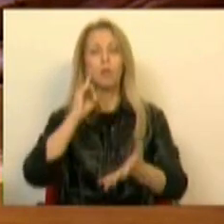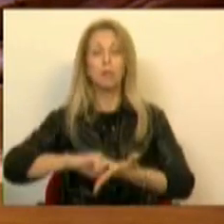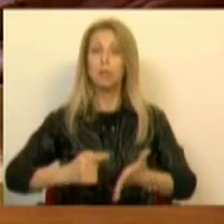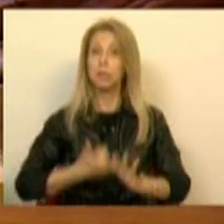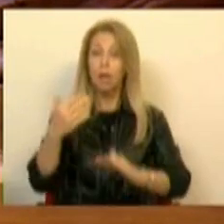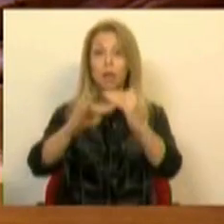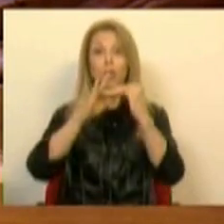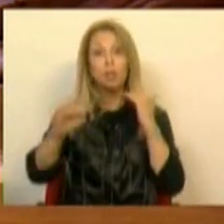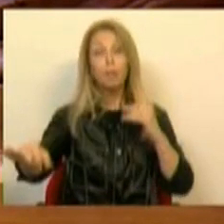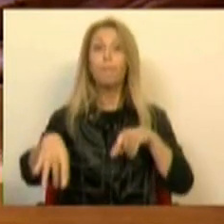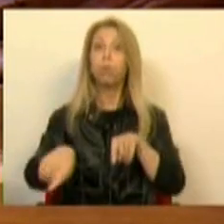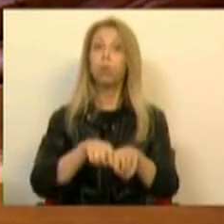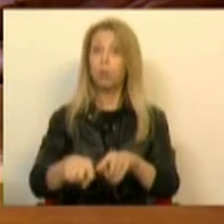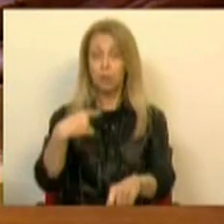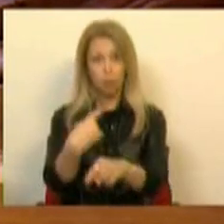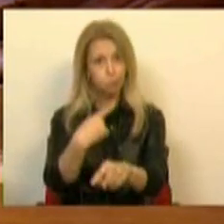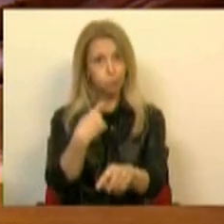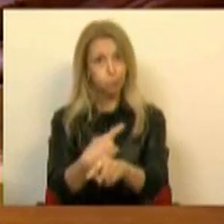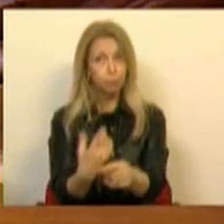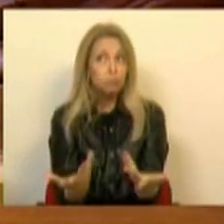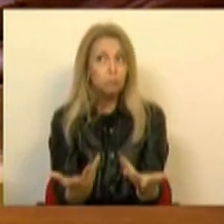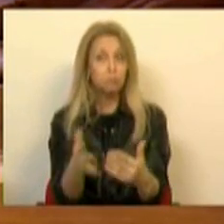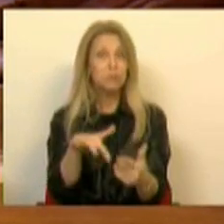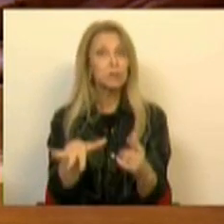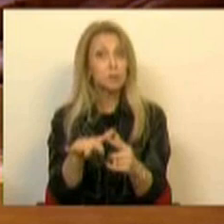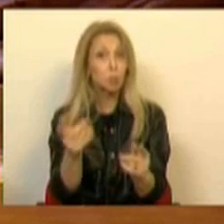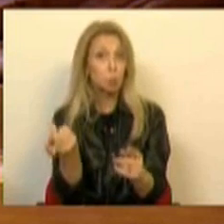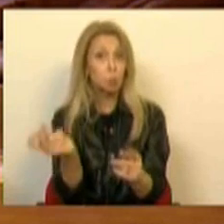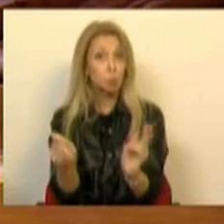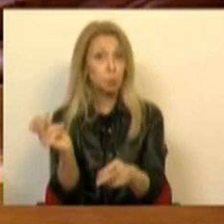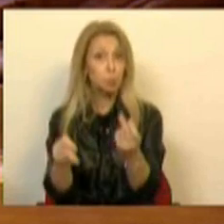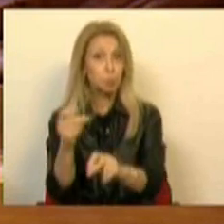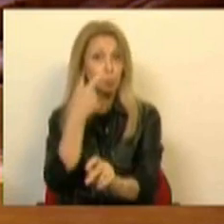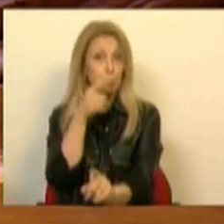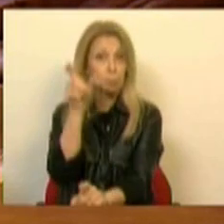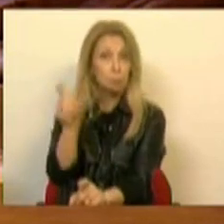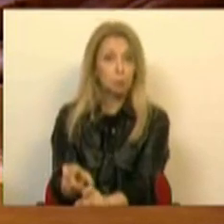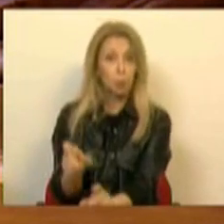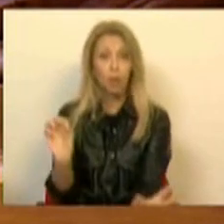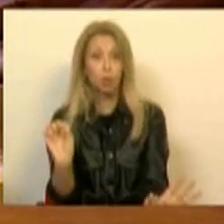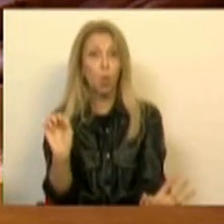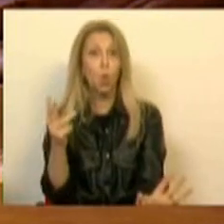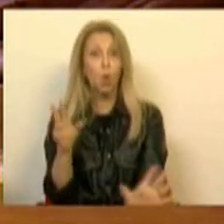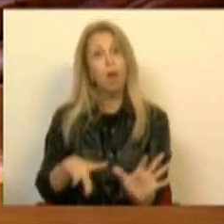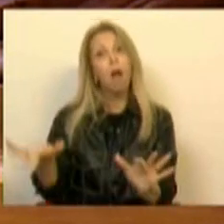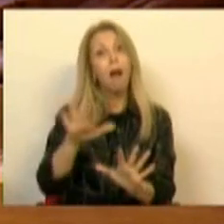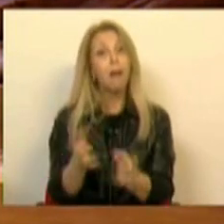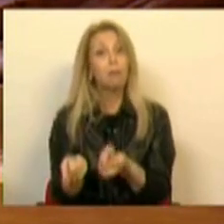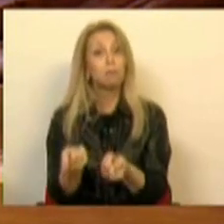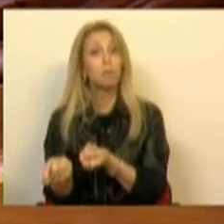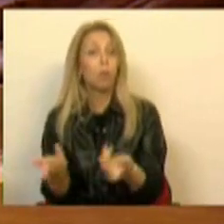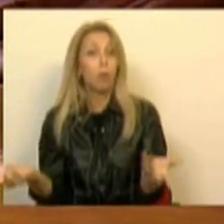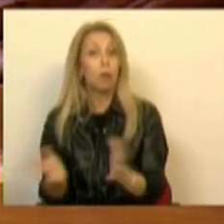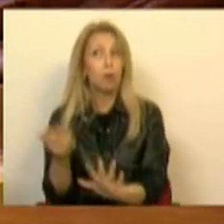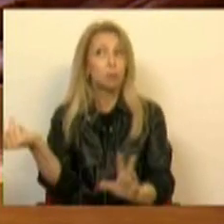das políticas, independentemente das vicissitudes pessoais ou dos ajustamentos orgânicos que ocorram